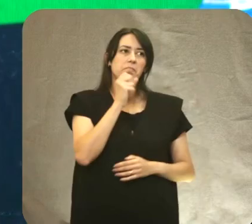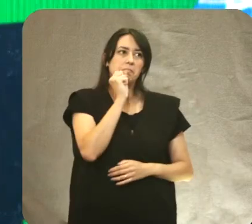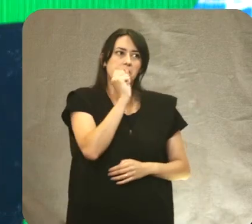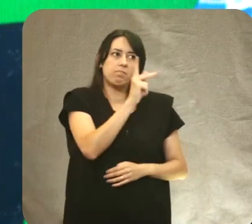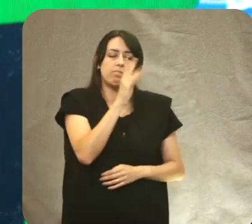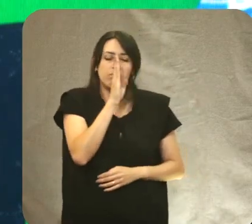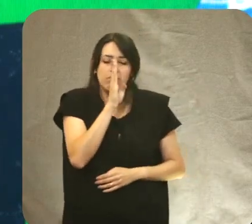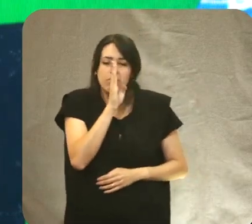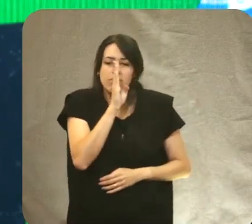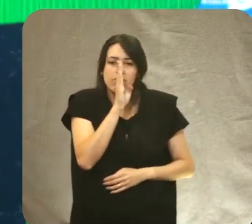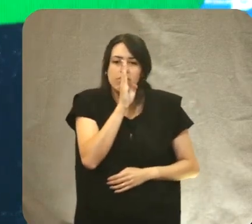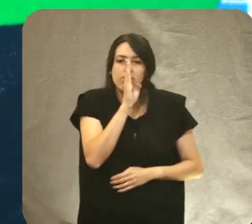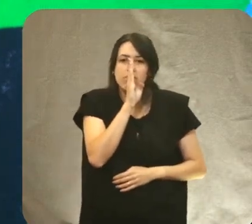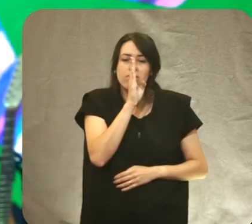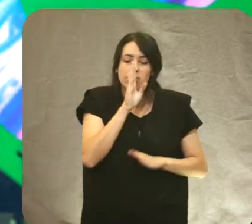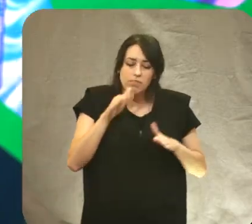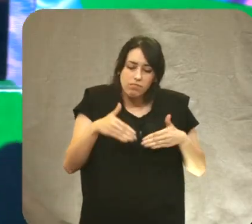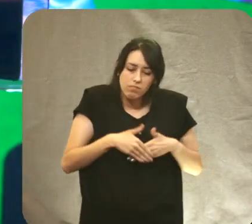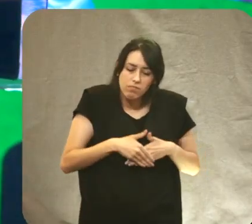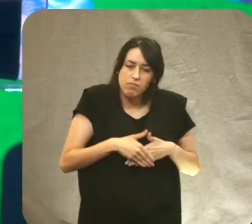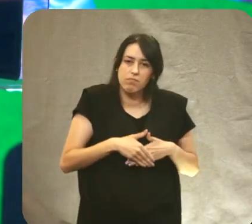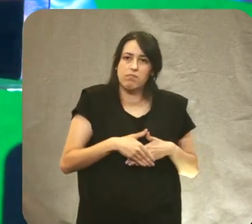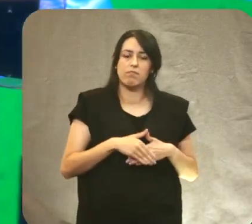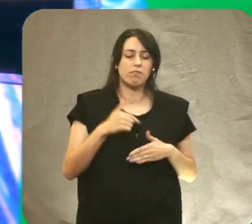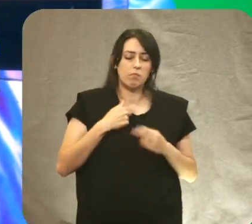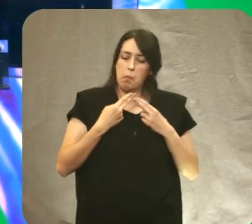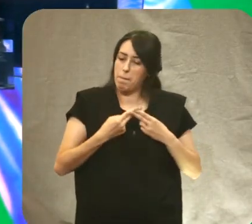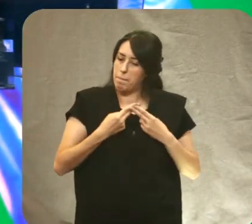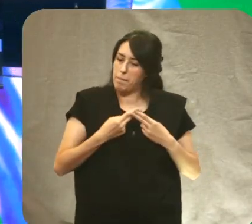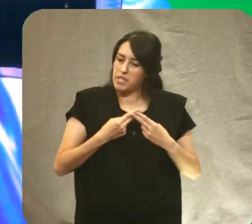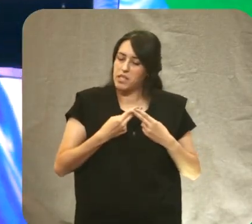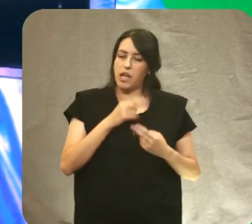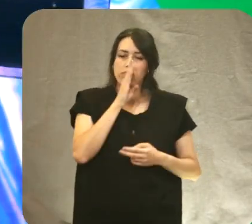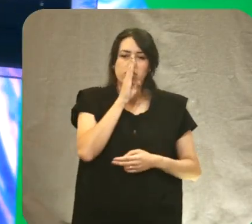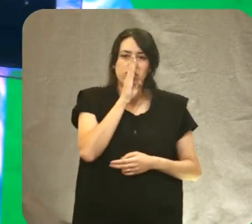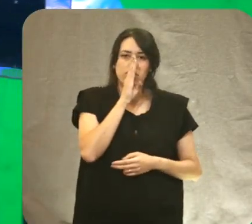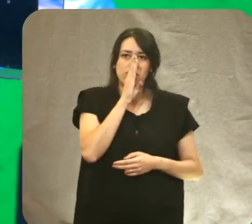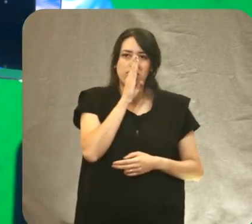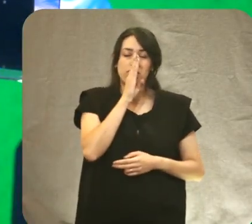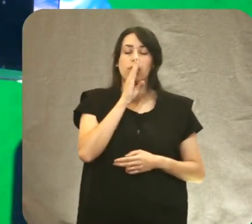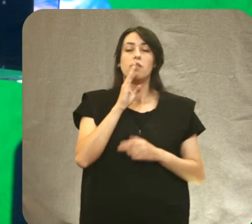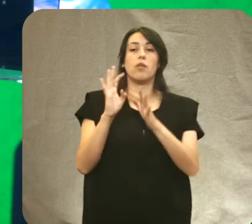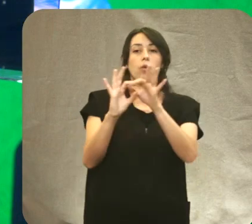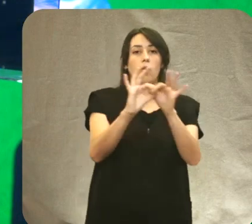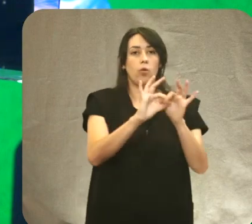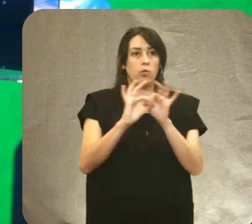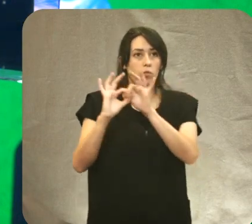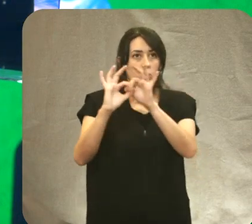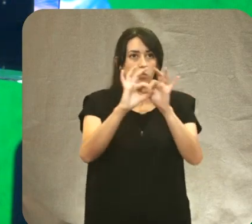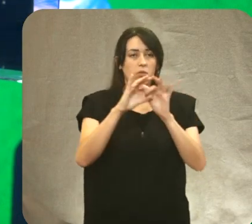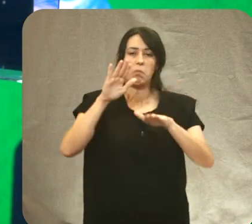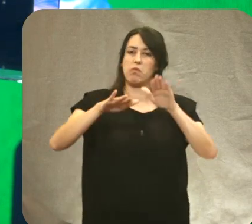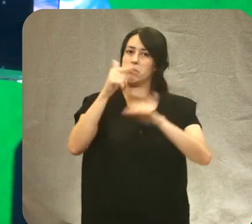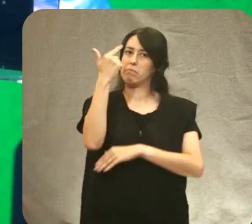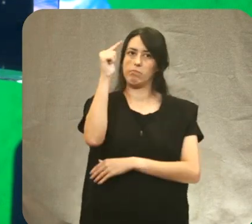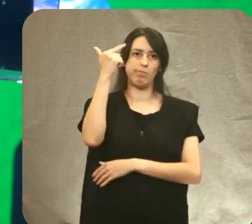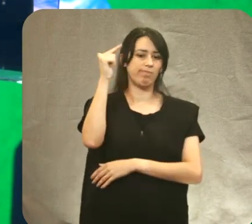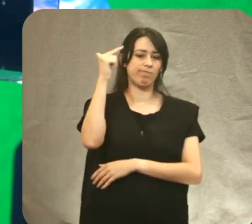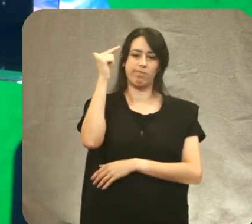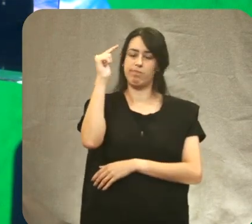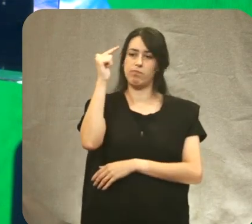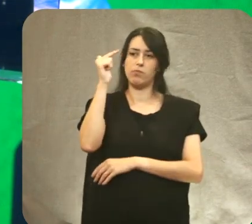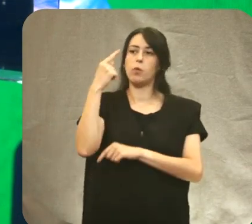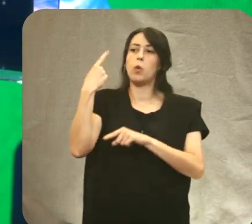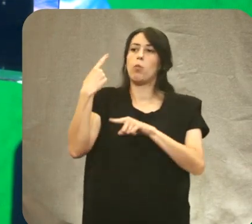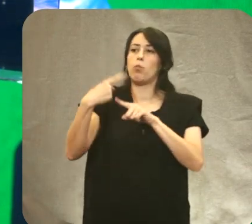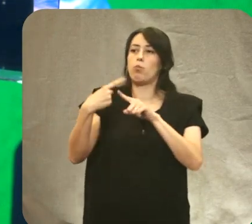outra face. É andar mais uma milha. Sabe, a unidade muitas vezes não acontece porque